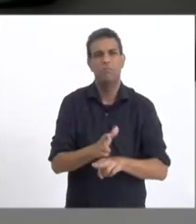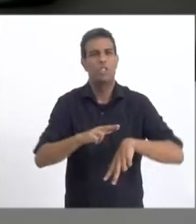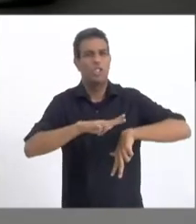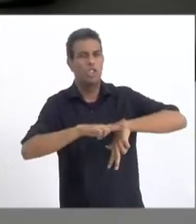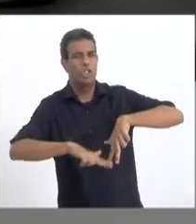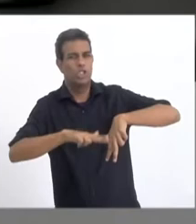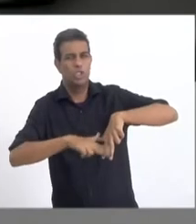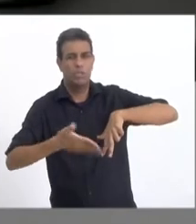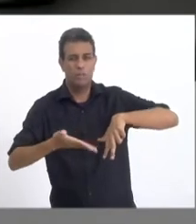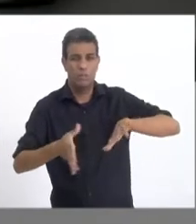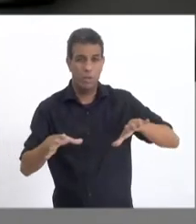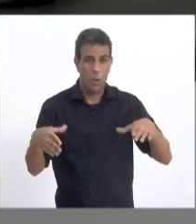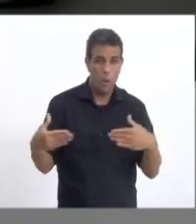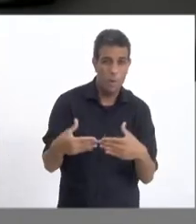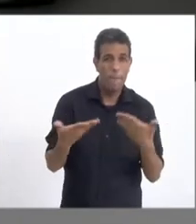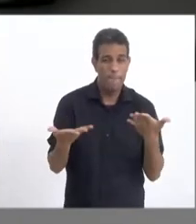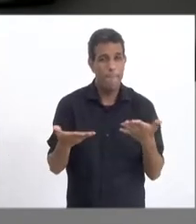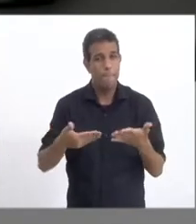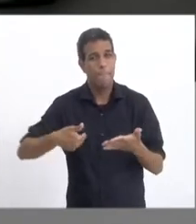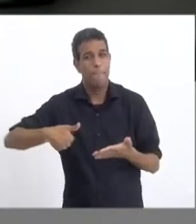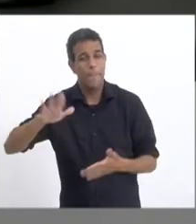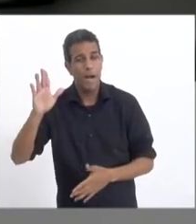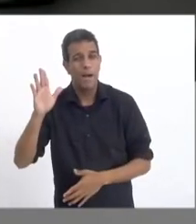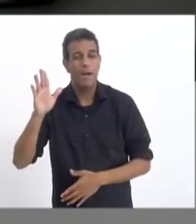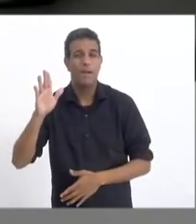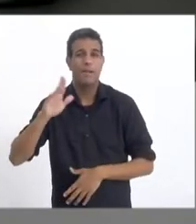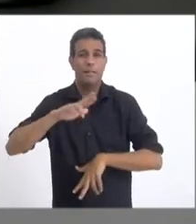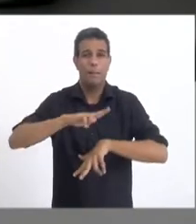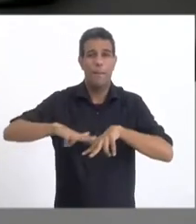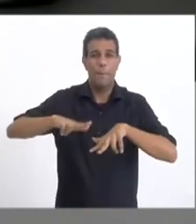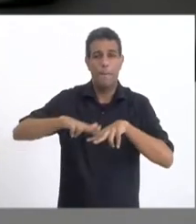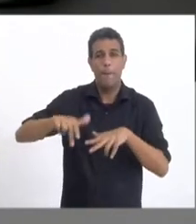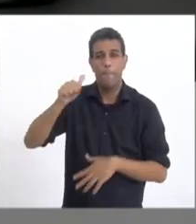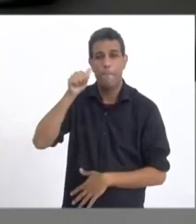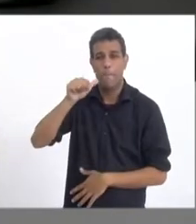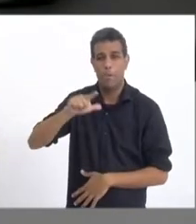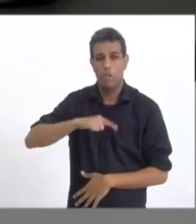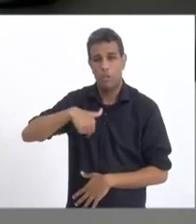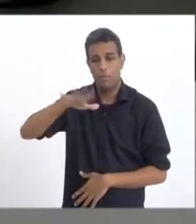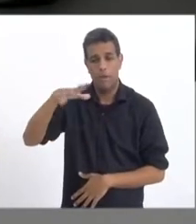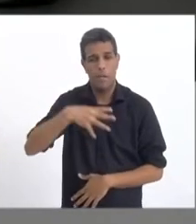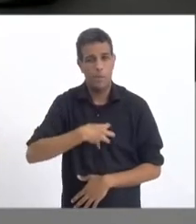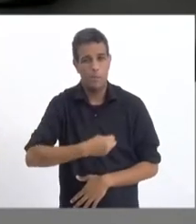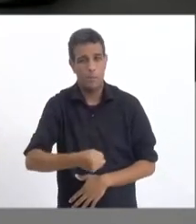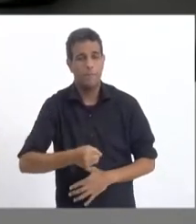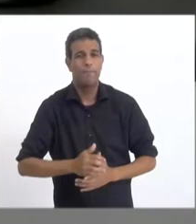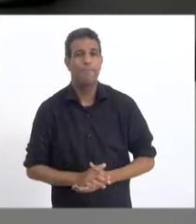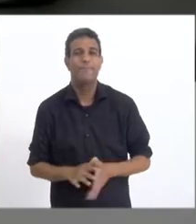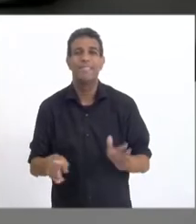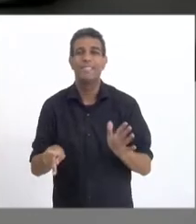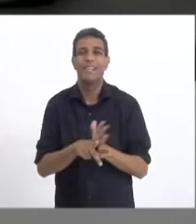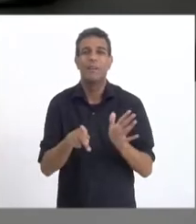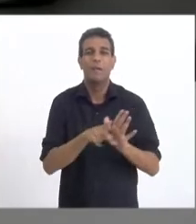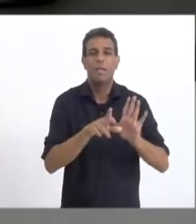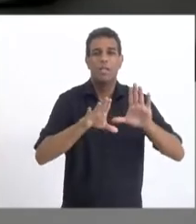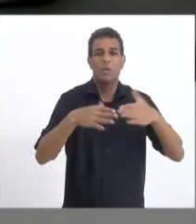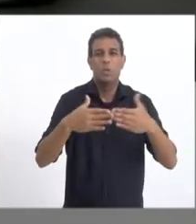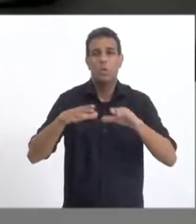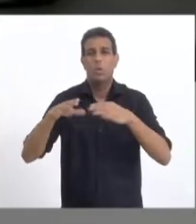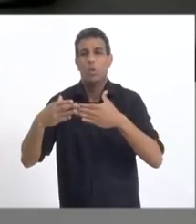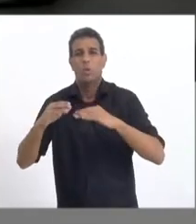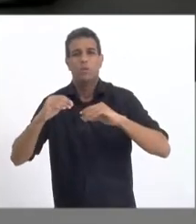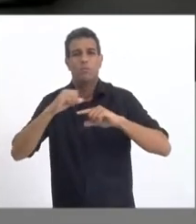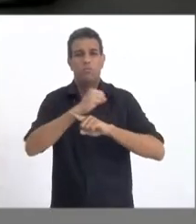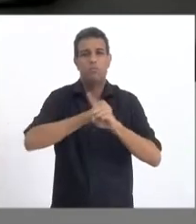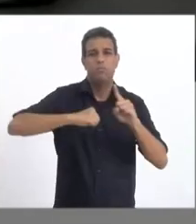que naquele município atingia muito mais ao gênero feminino, tá? Um recorte de classe social,